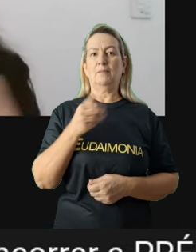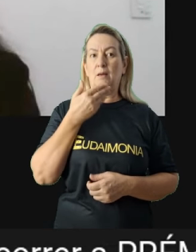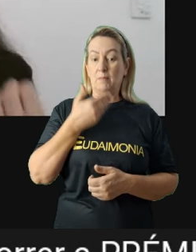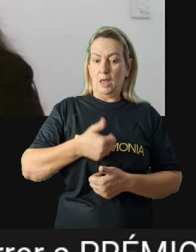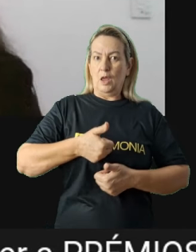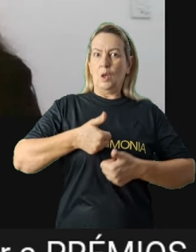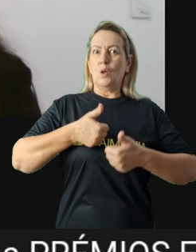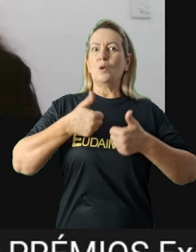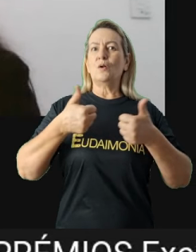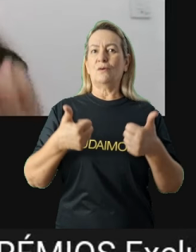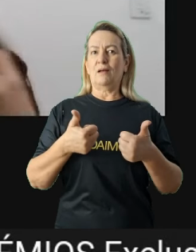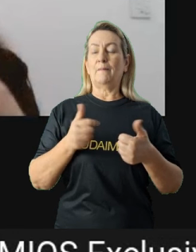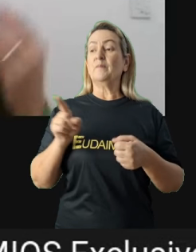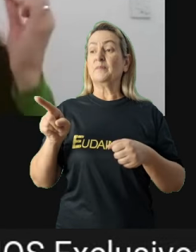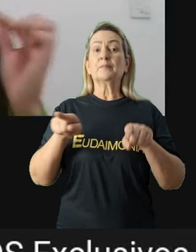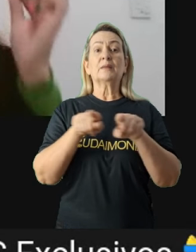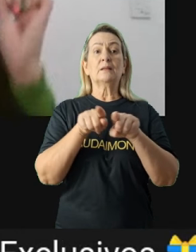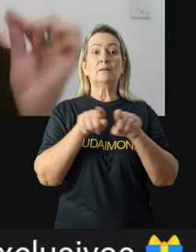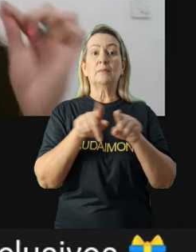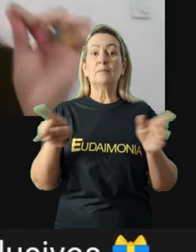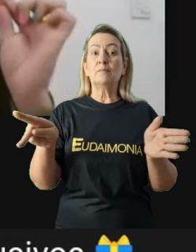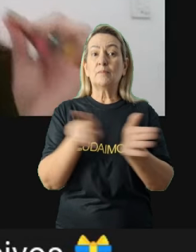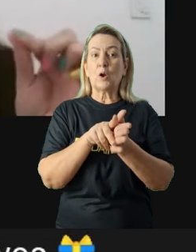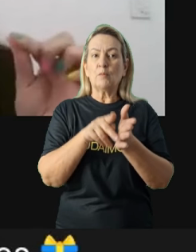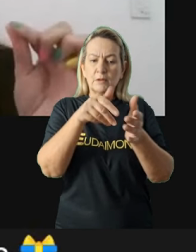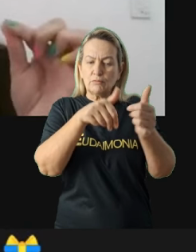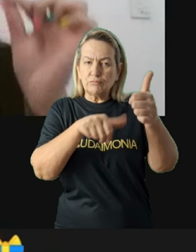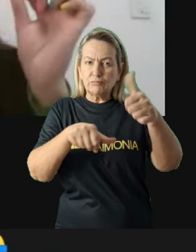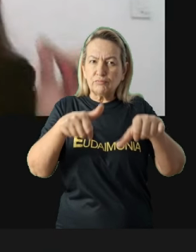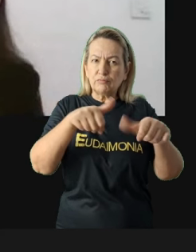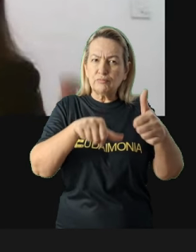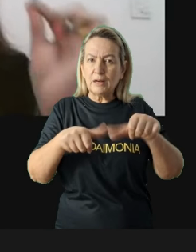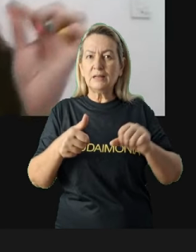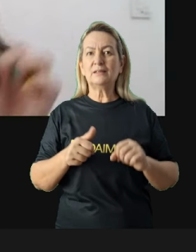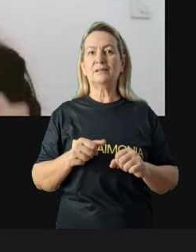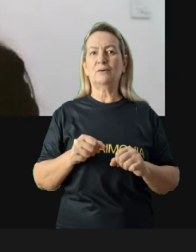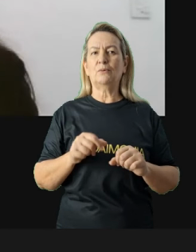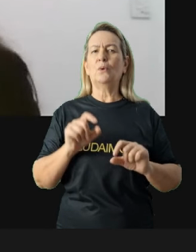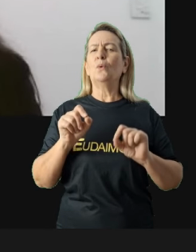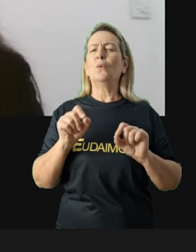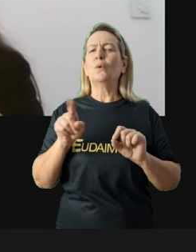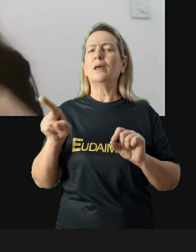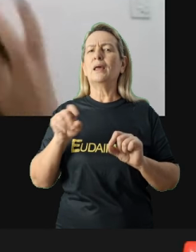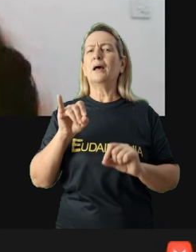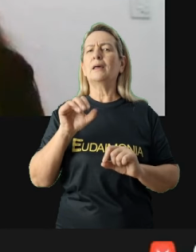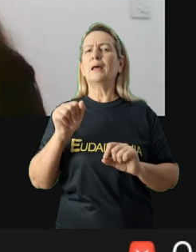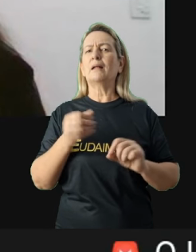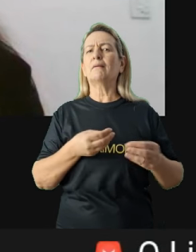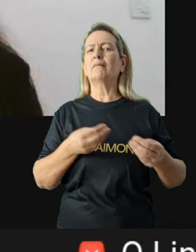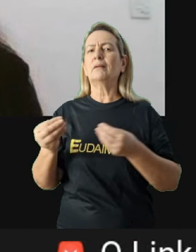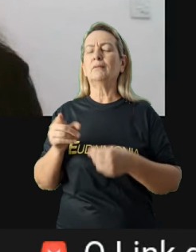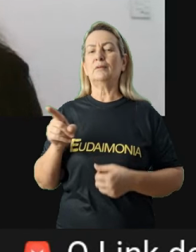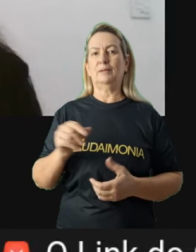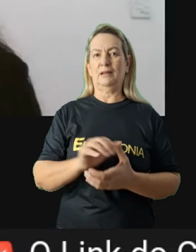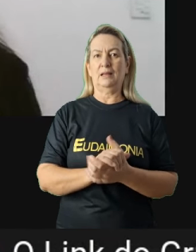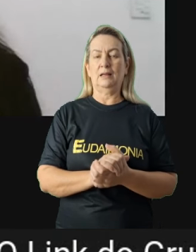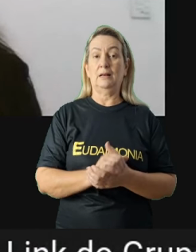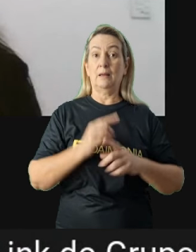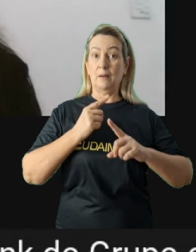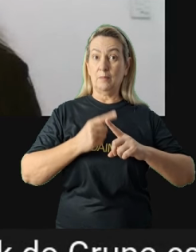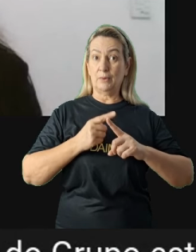para lapidar, para melhorar isso. E aí, até ele mesmo fazer uma avaliação do que essa inteligência artificial está oferecendo